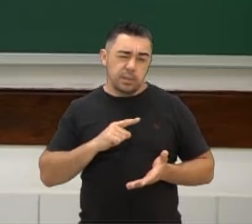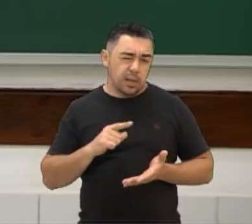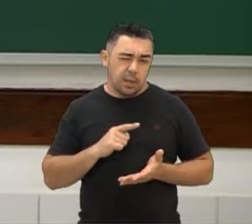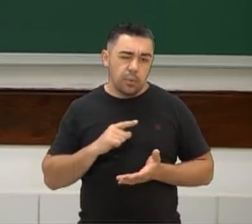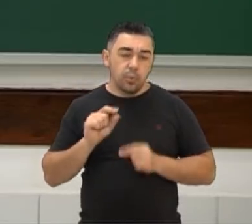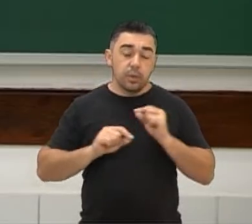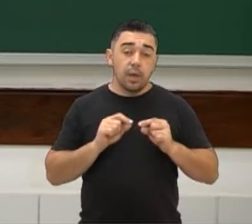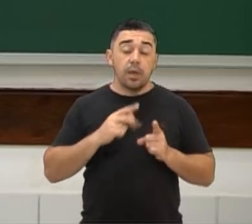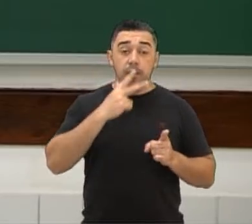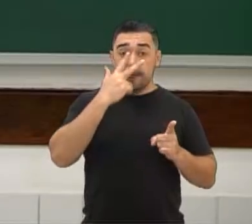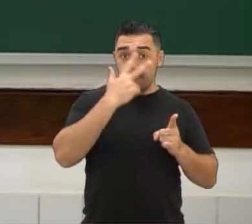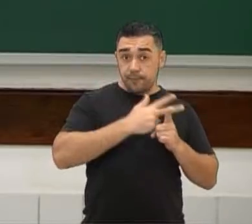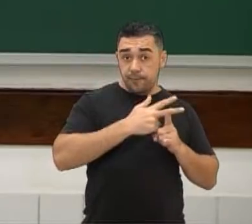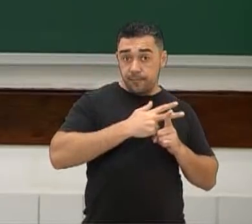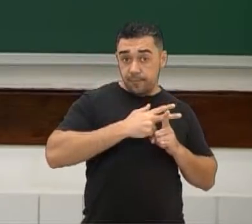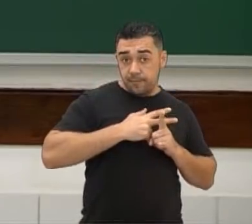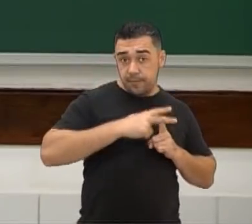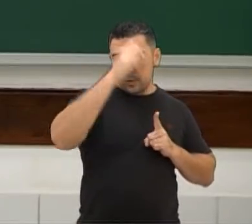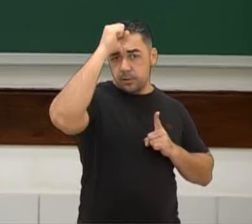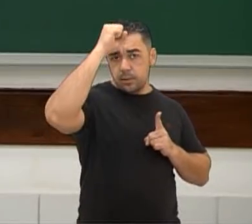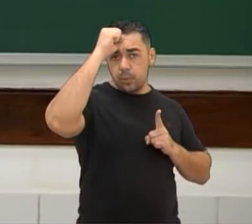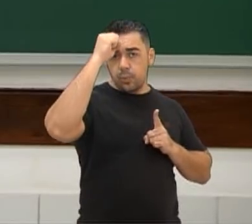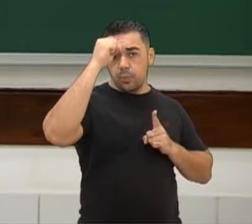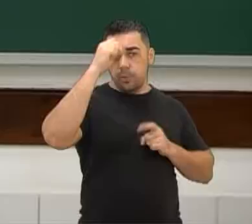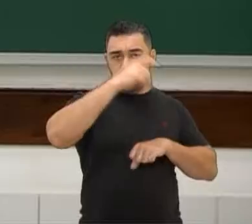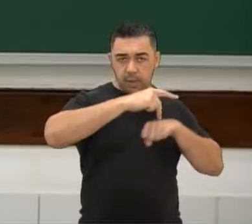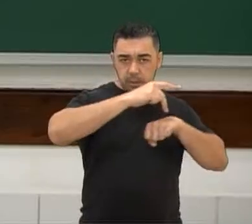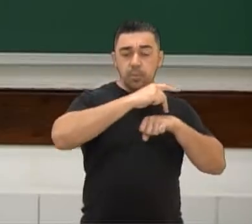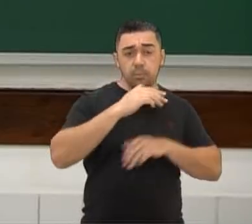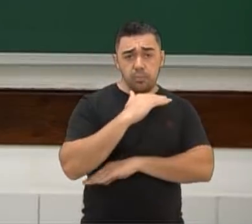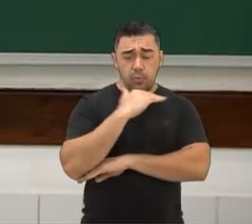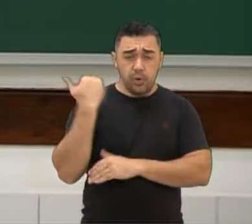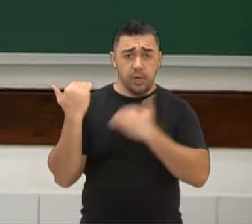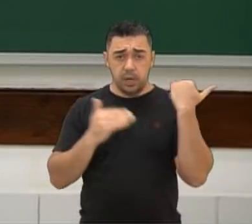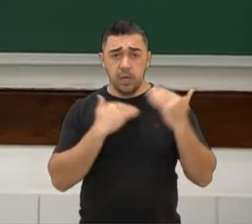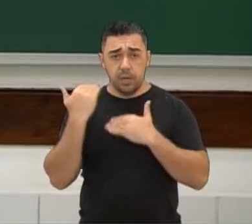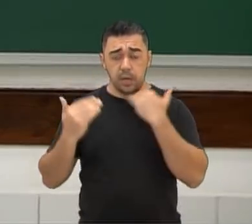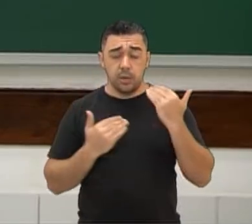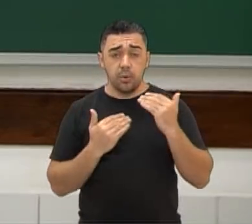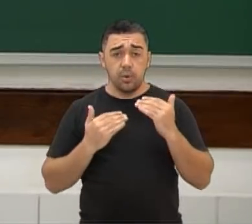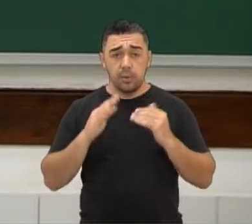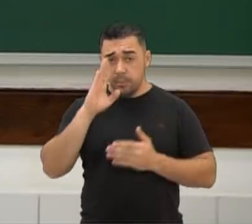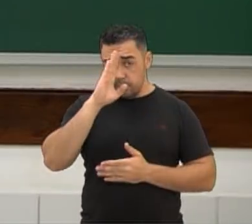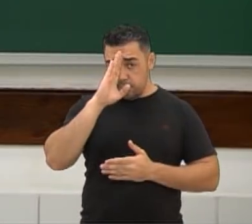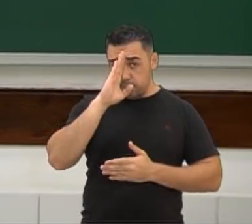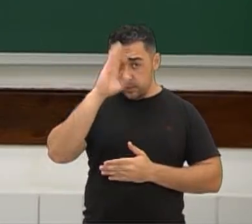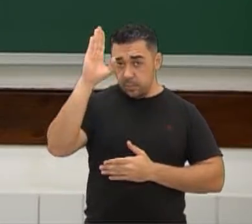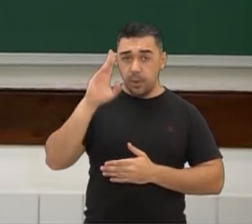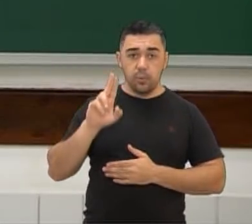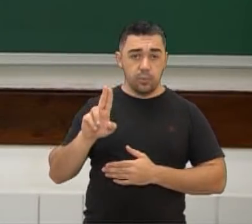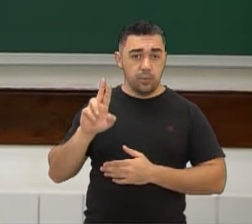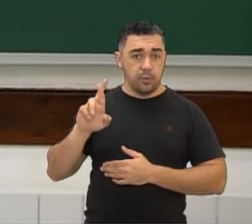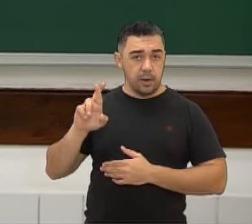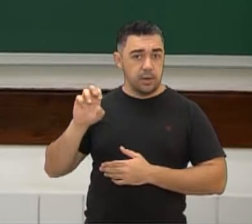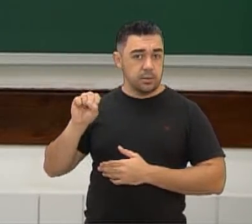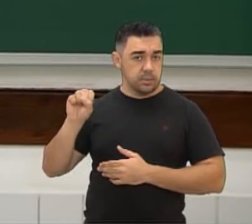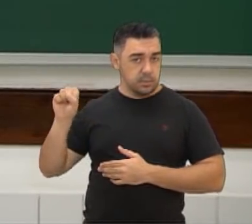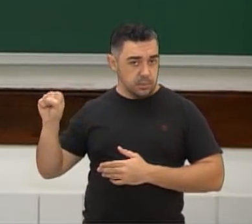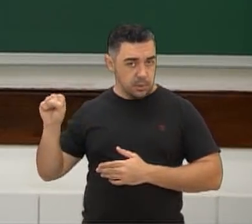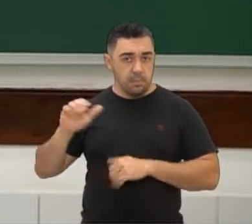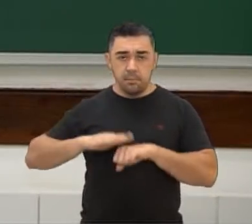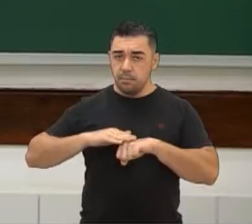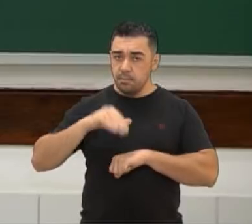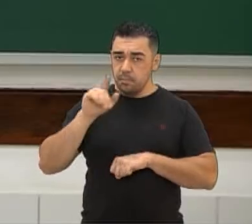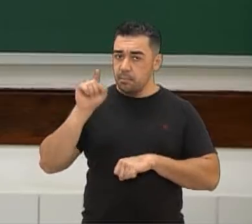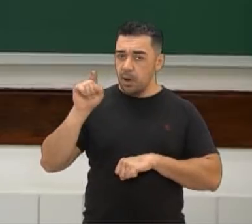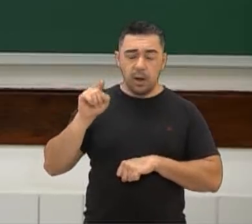eles saindo apontados como vitoriosos. Morreram muitas pessoas, principalmente a União Soviética, foi o país